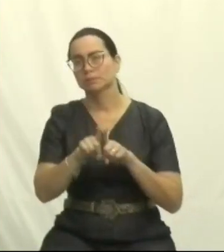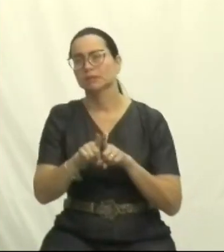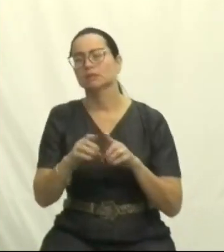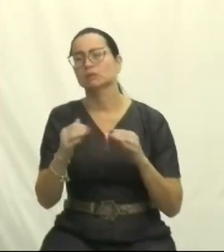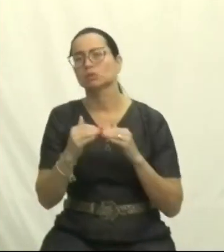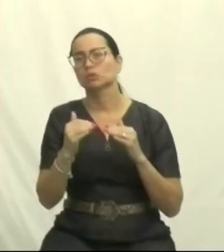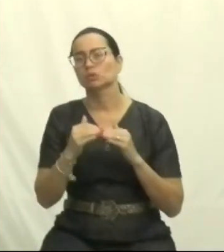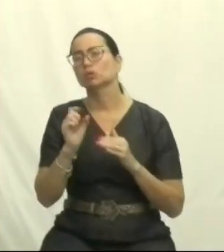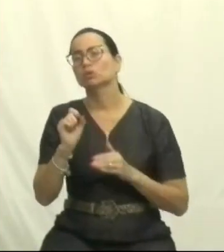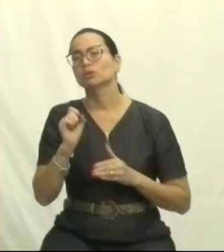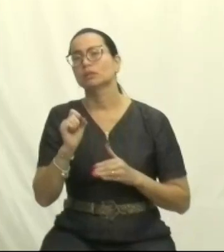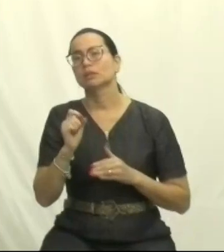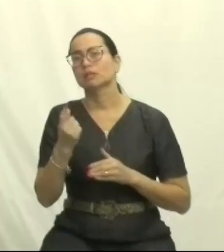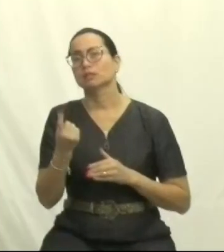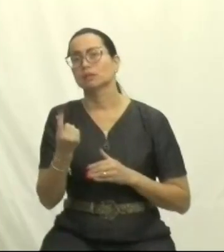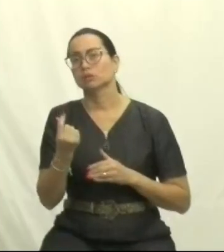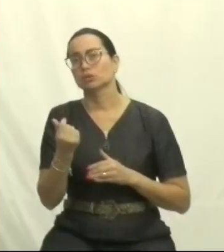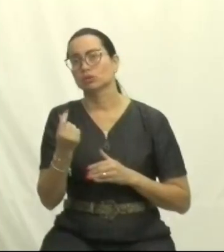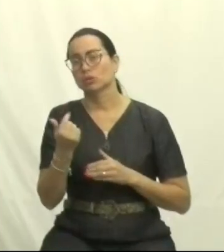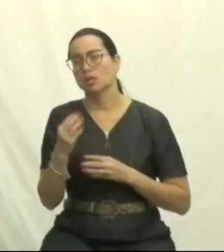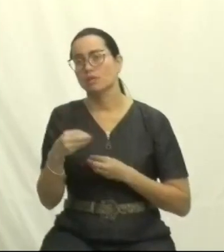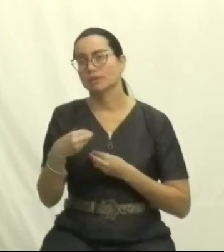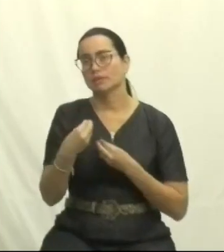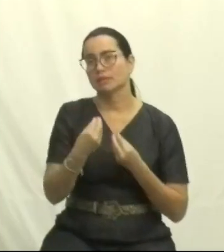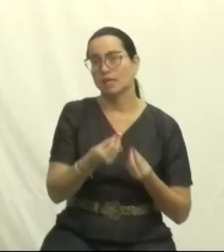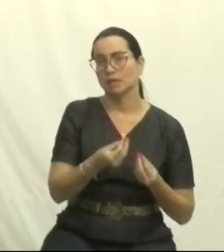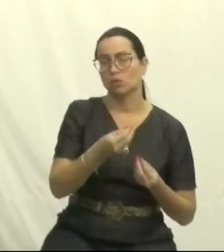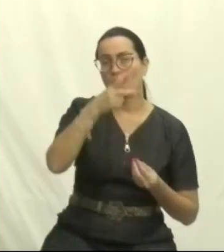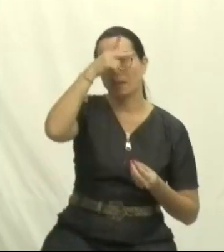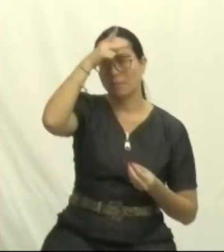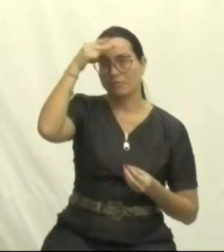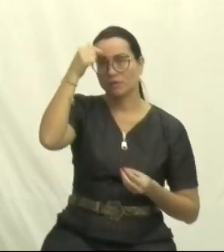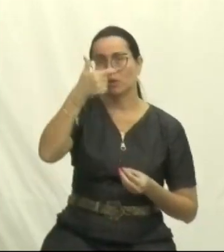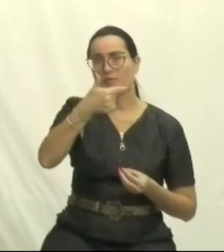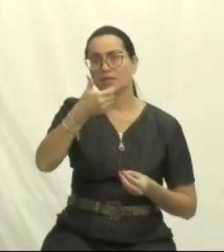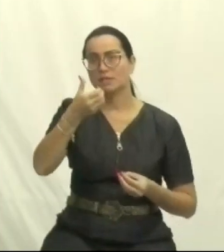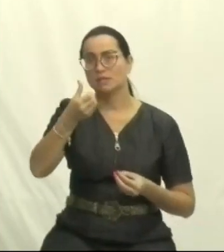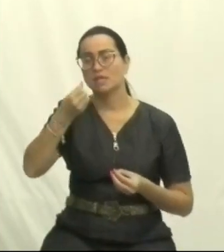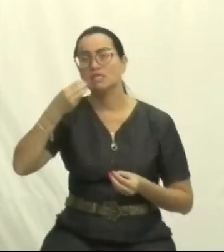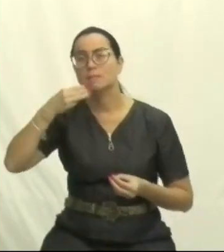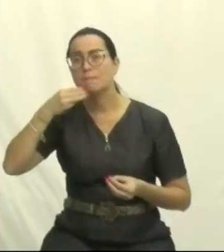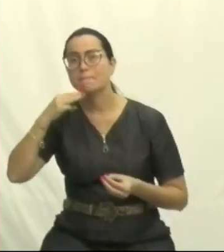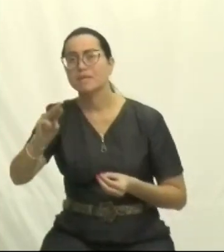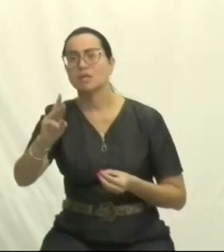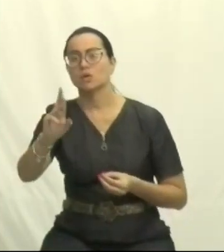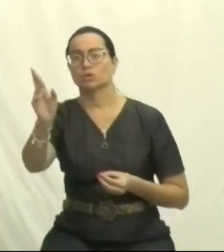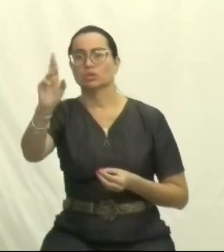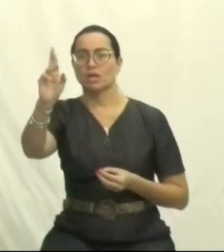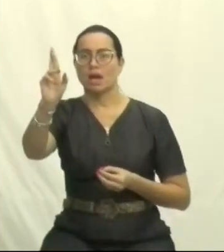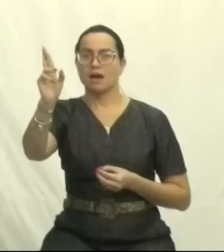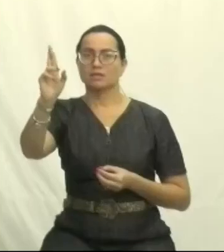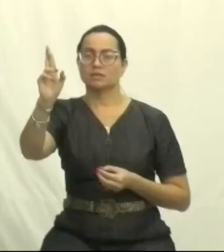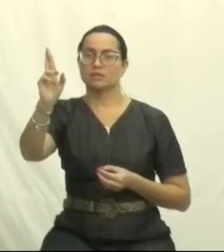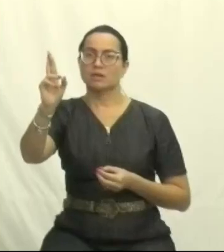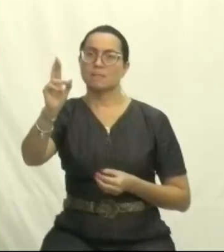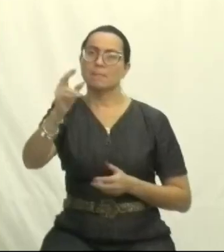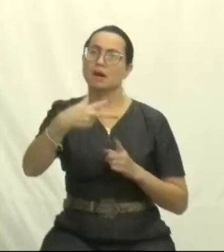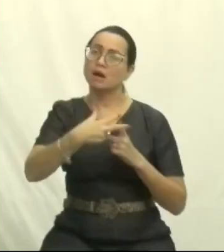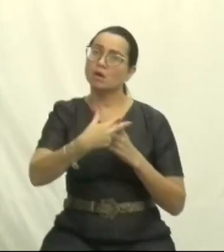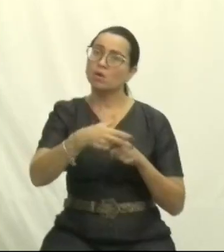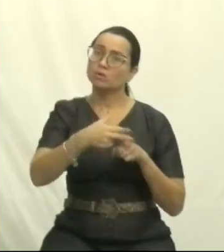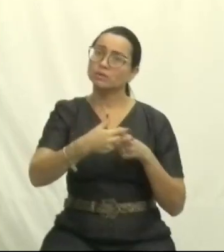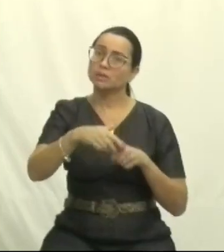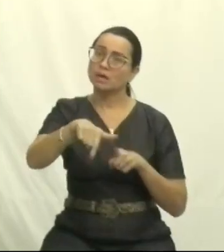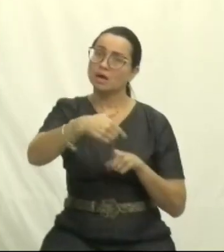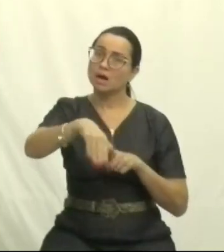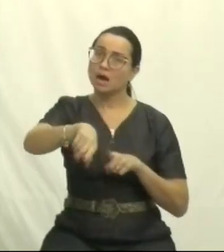será repassado para a prefeitura 26 milhões de reais para revitalizar essas ruas,